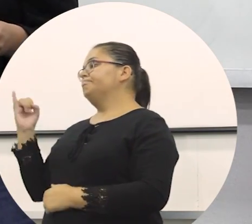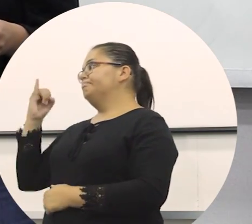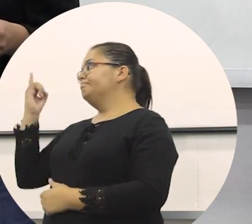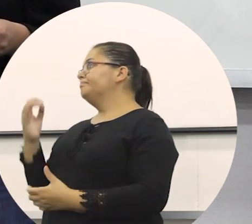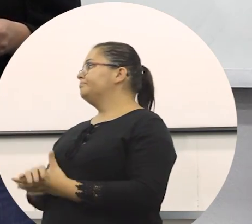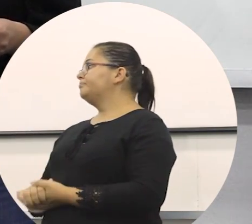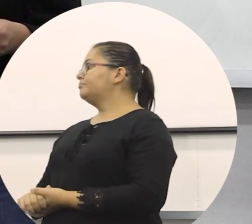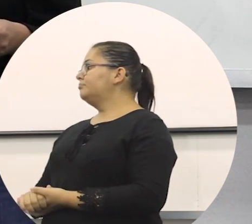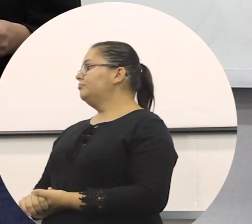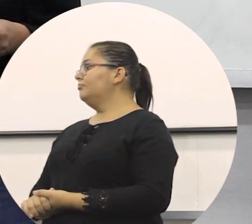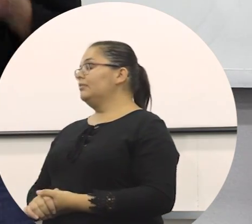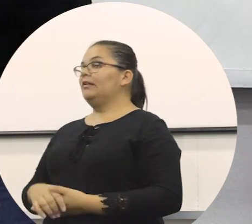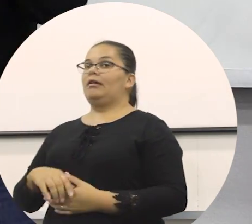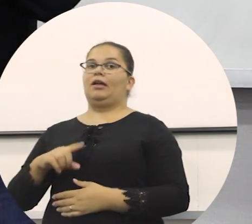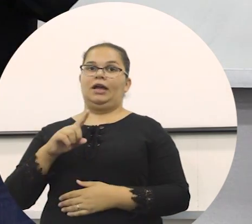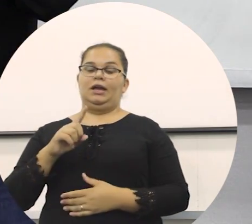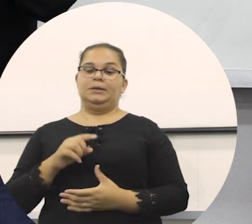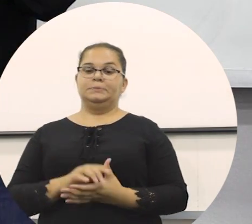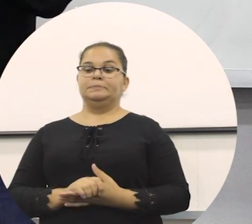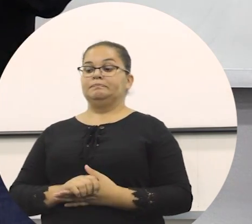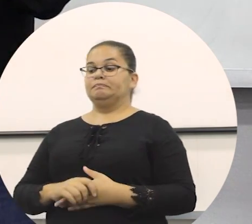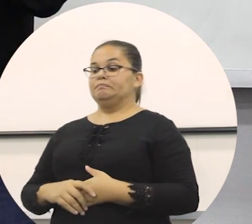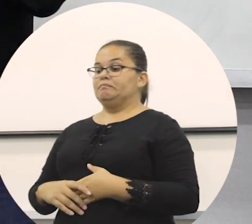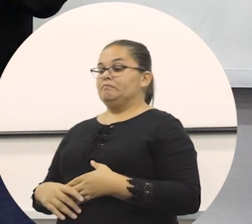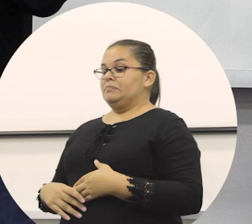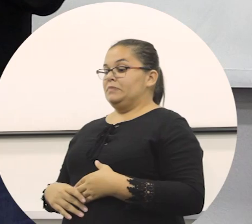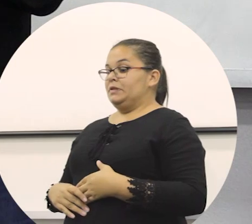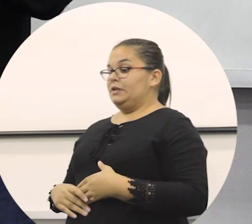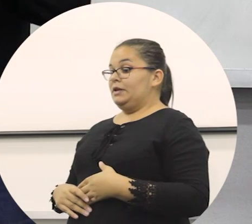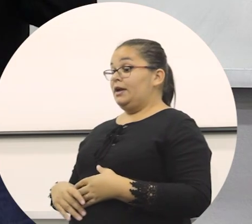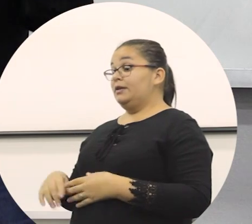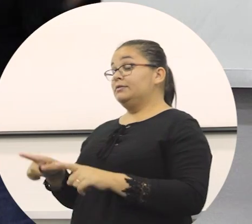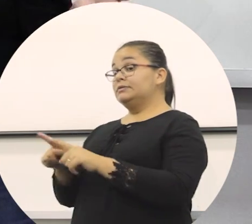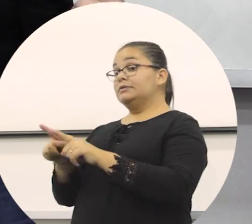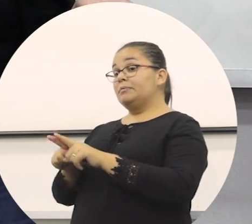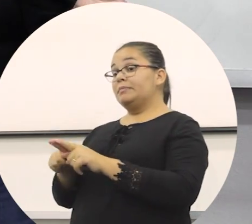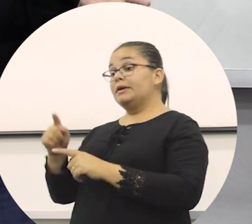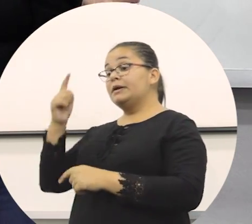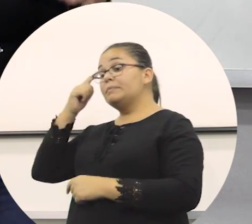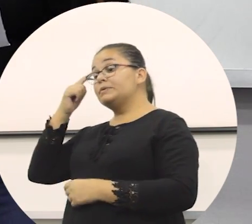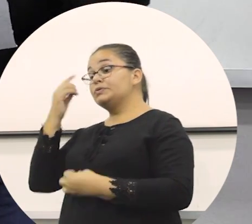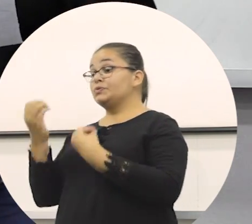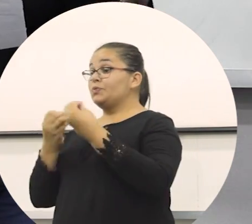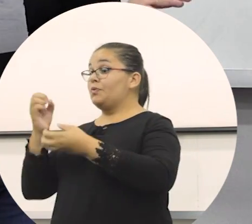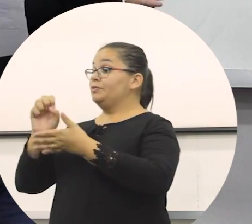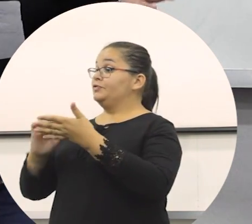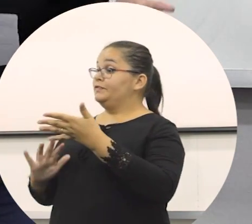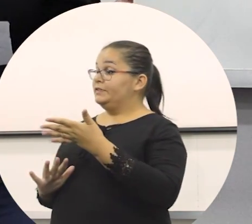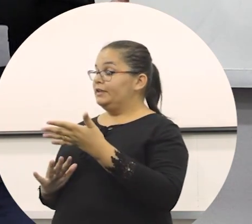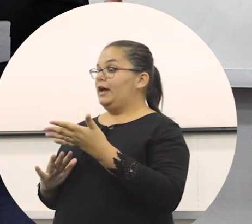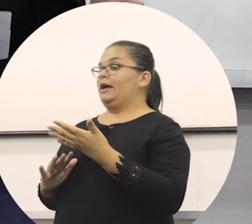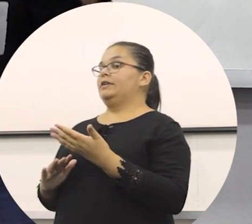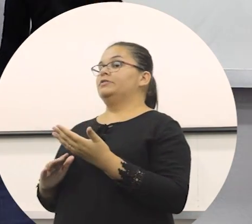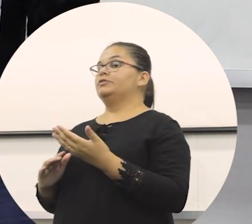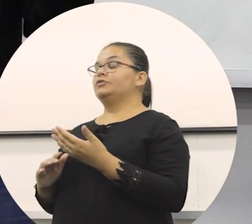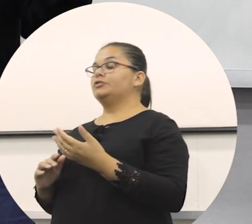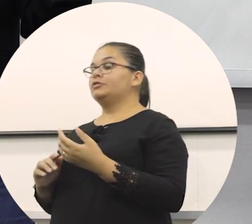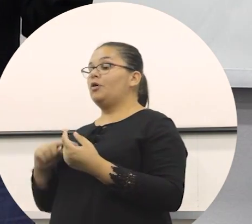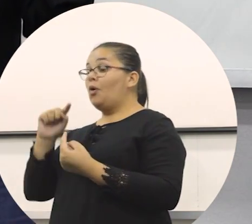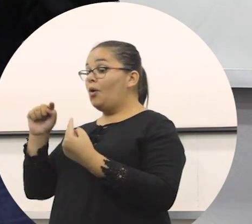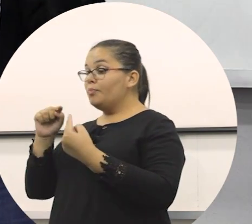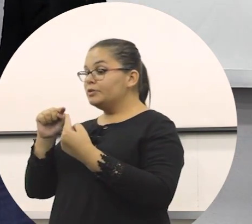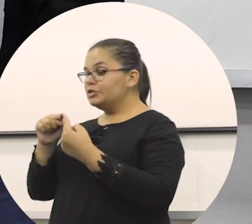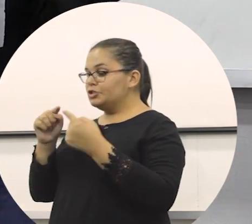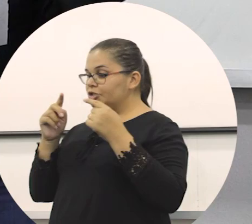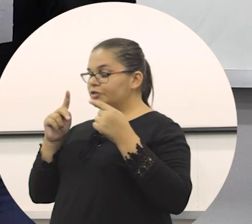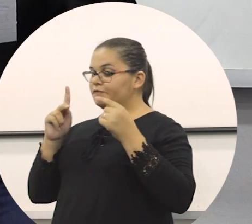isso. É. E aí, a gente pensou nessas questões das atividades, com objetivos específicos,